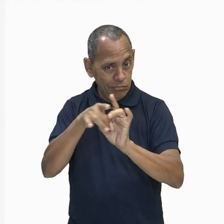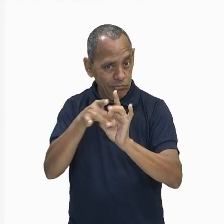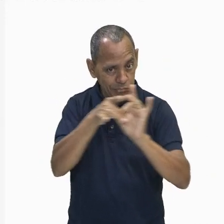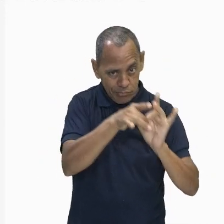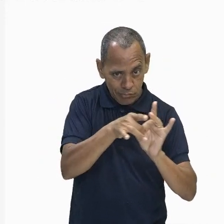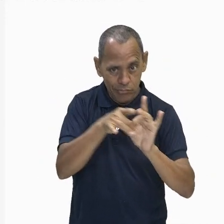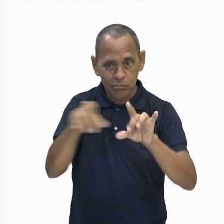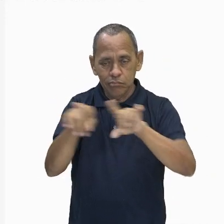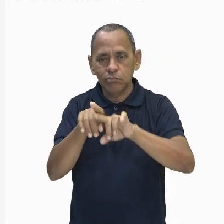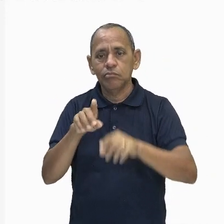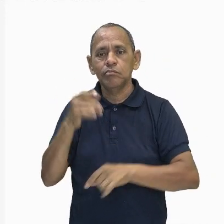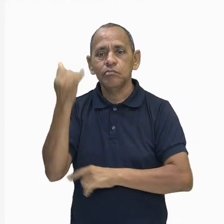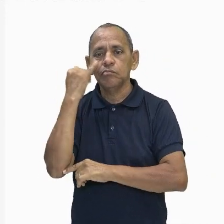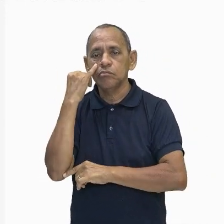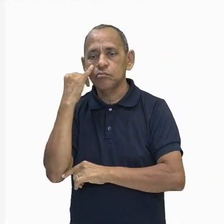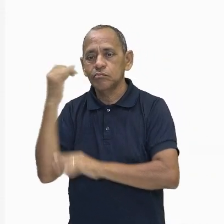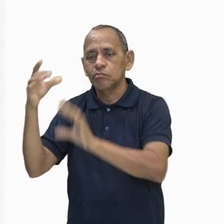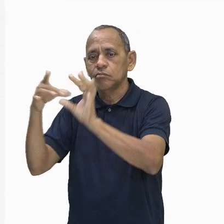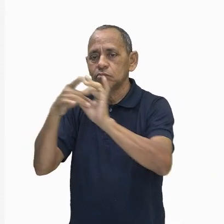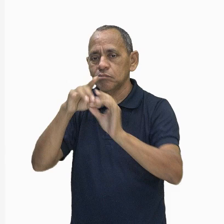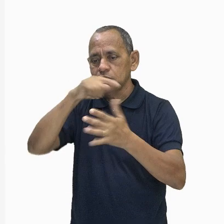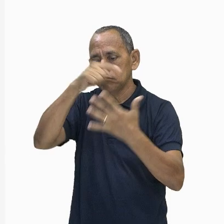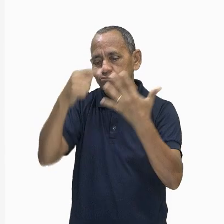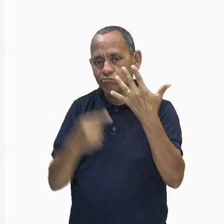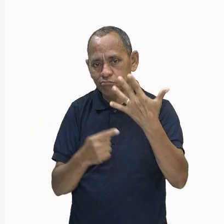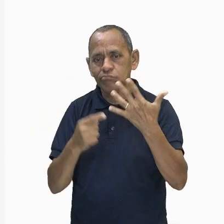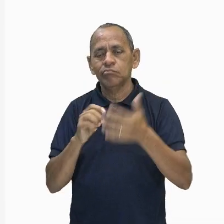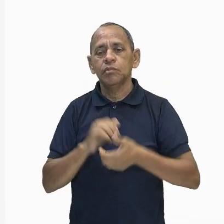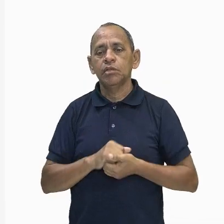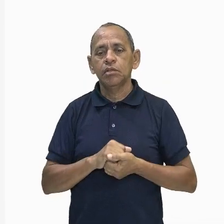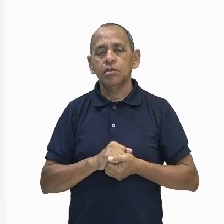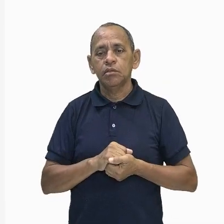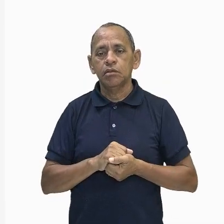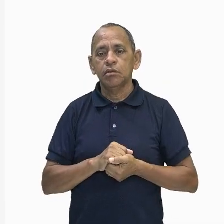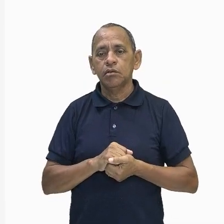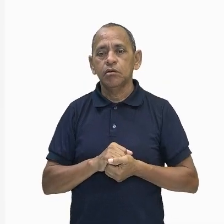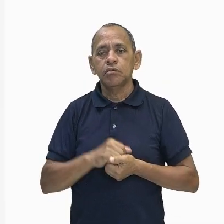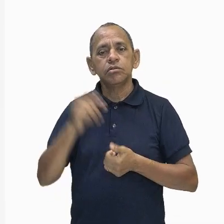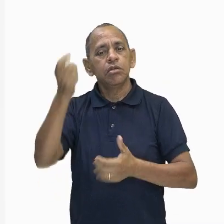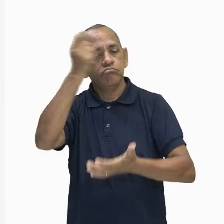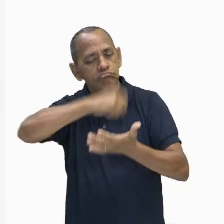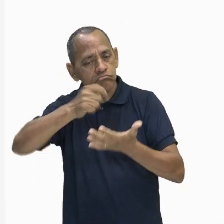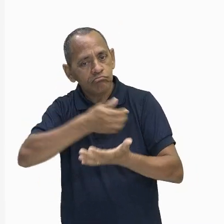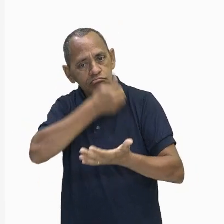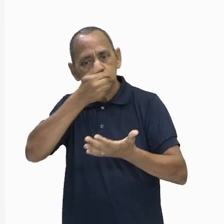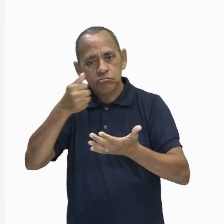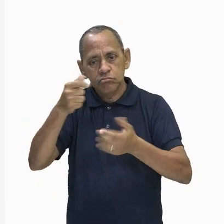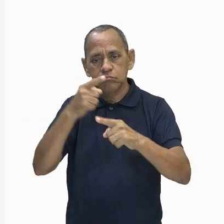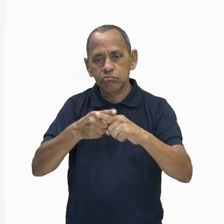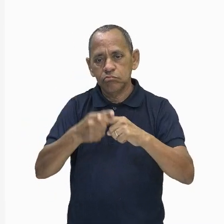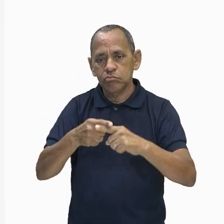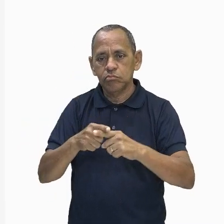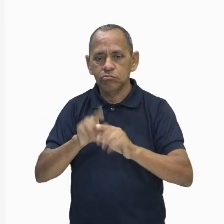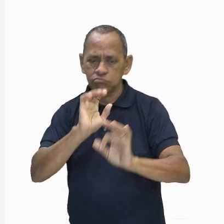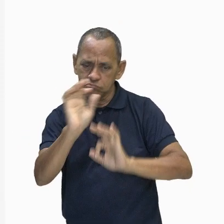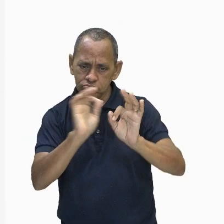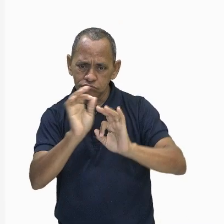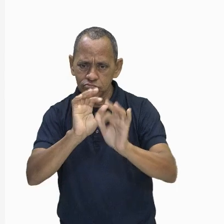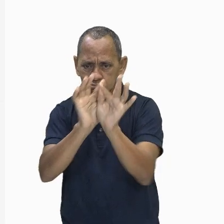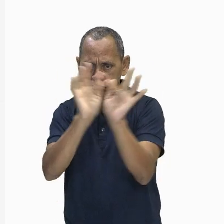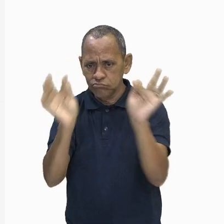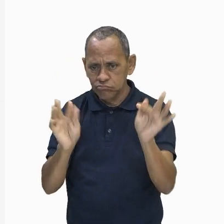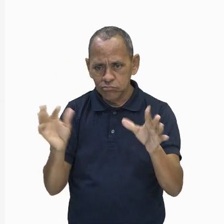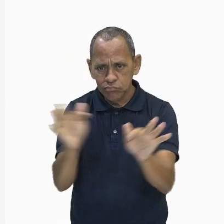informações acessórias. Você se torna um escritor melhor porque pode construir frases